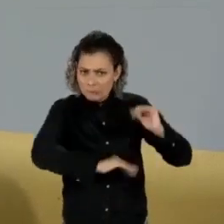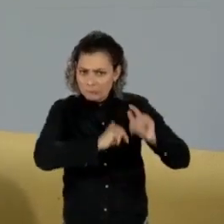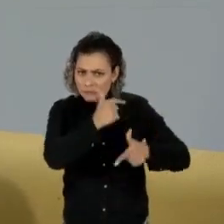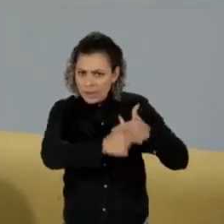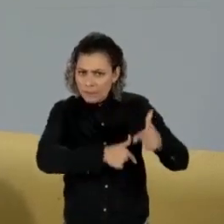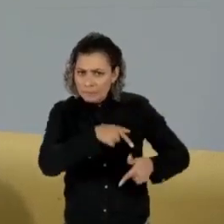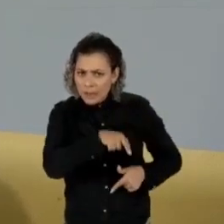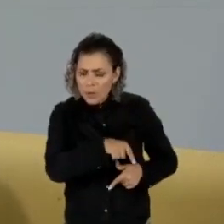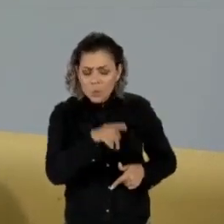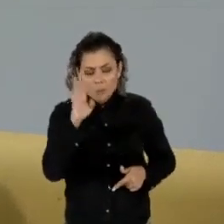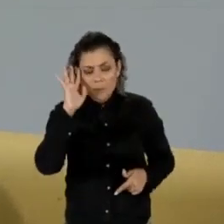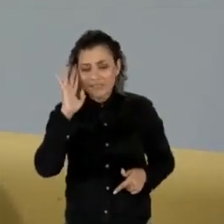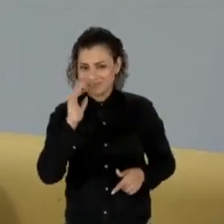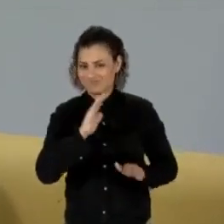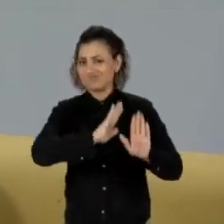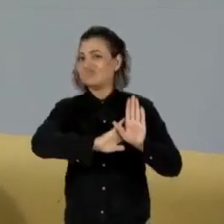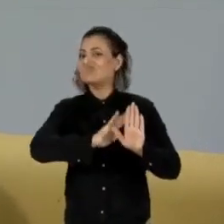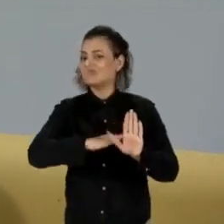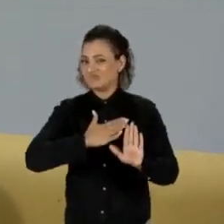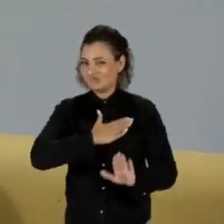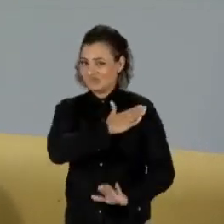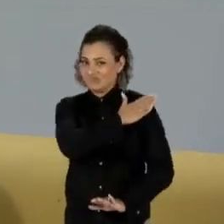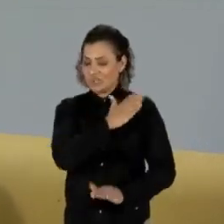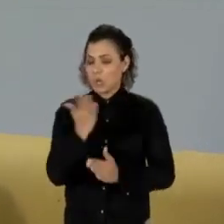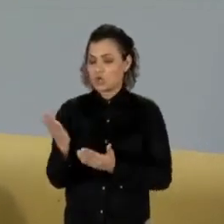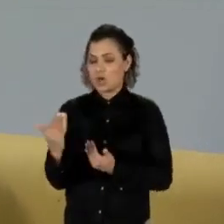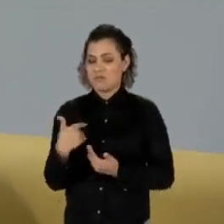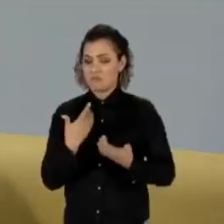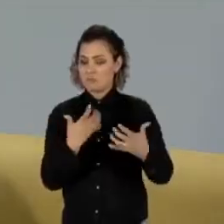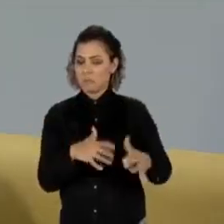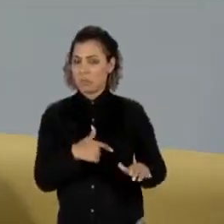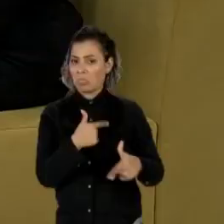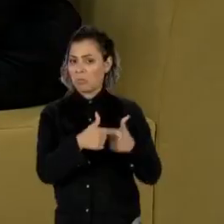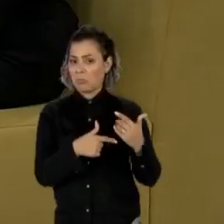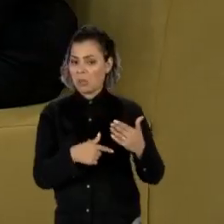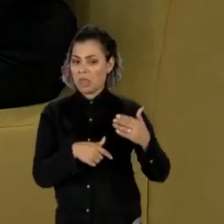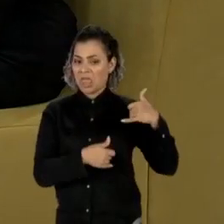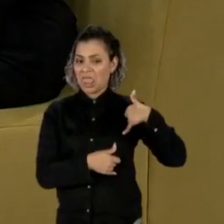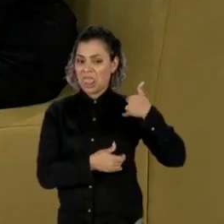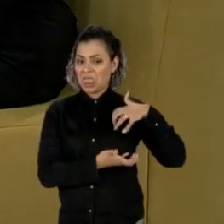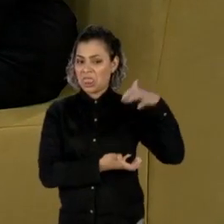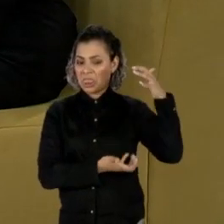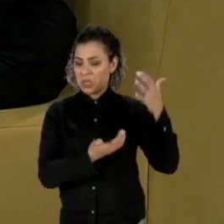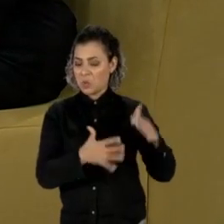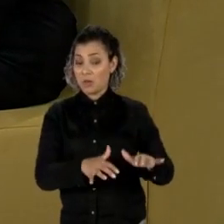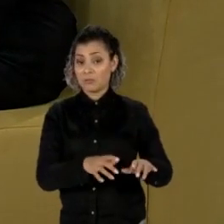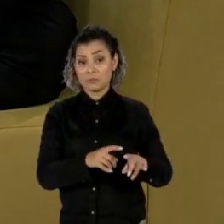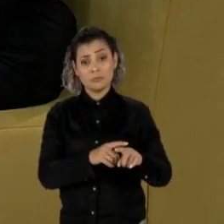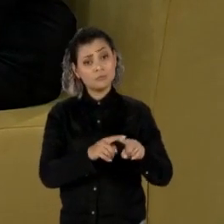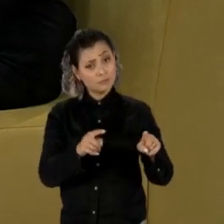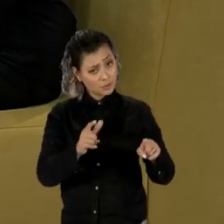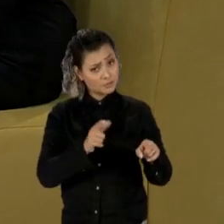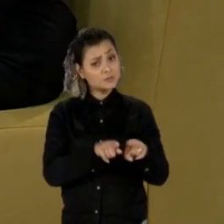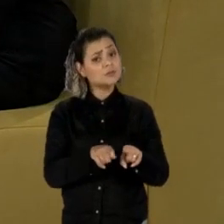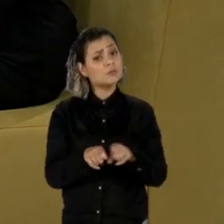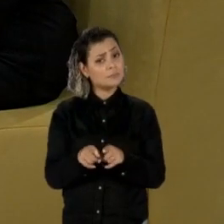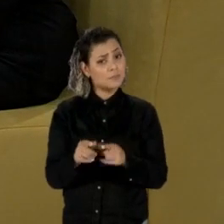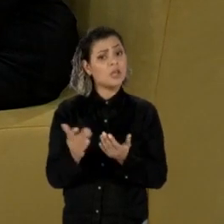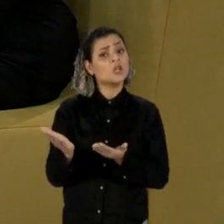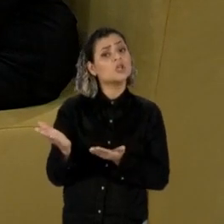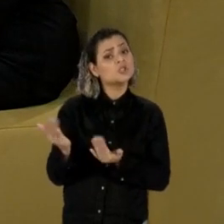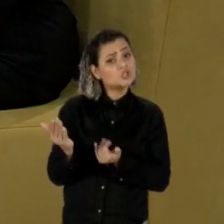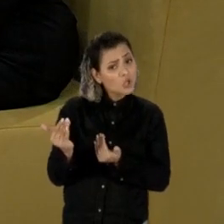logo pensa no preconceito dos mais jovens em relação aos mais velhos mas também existe um caminho inverso não uma resistência dos mais jovens